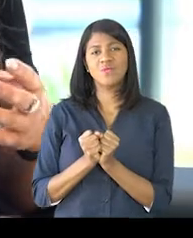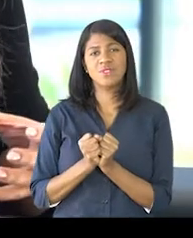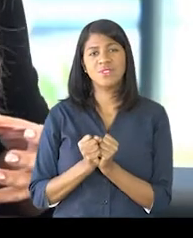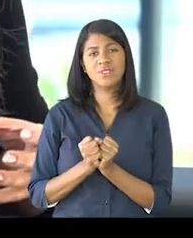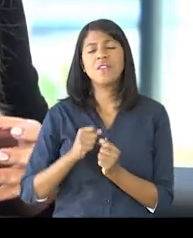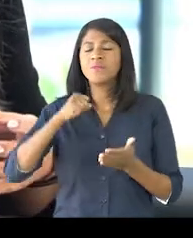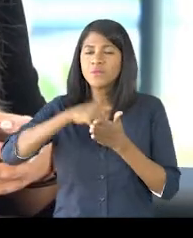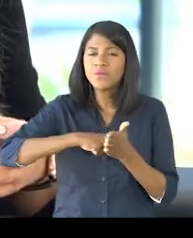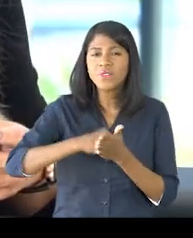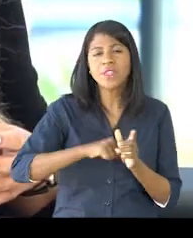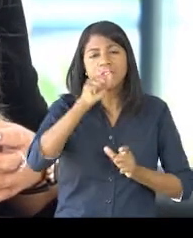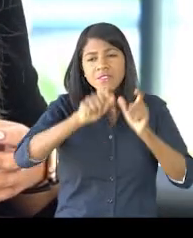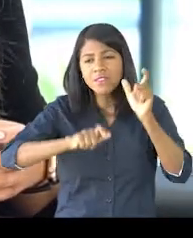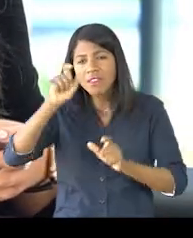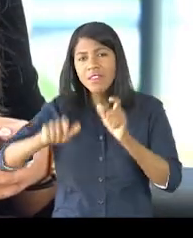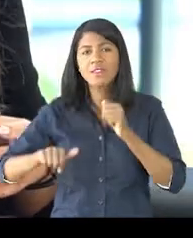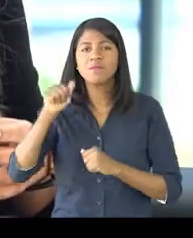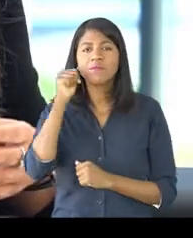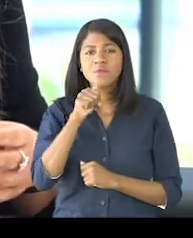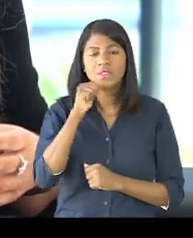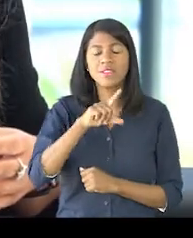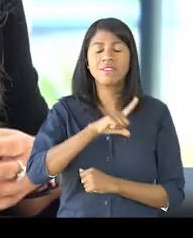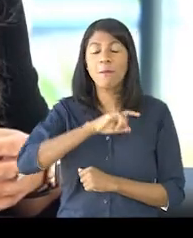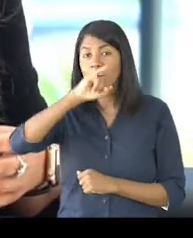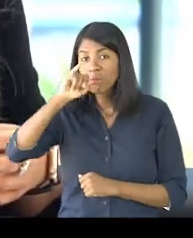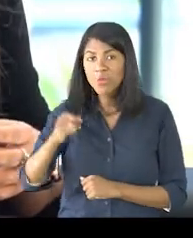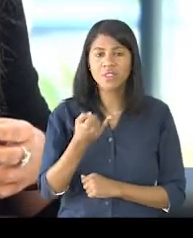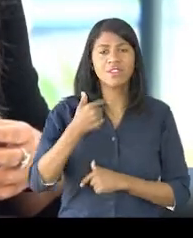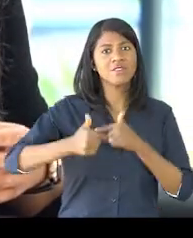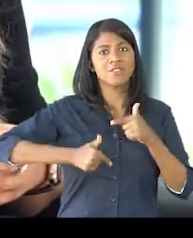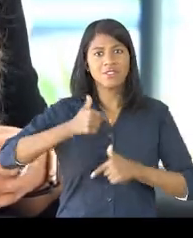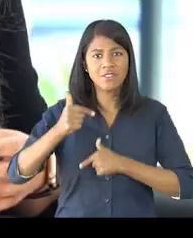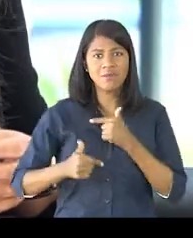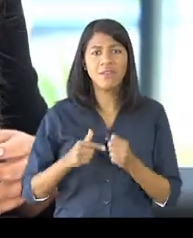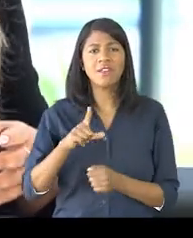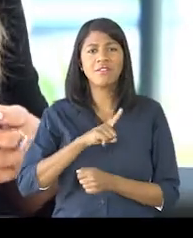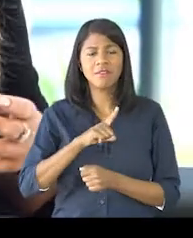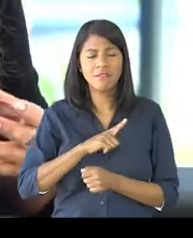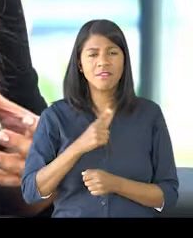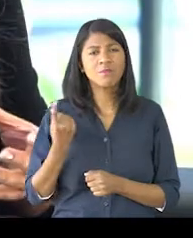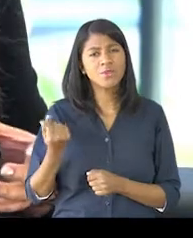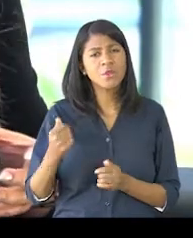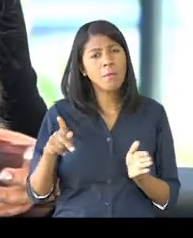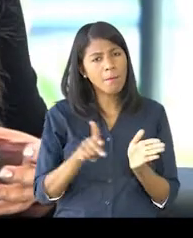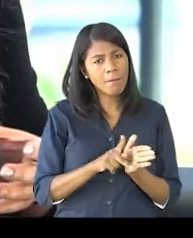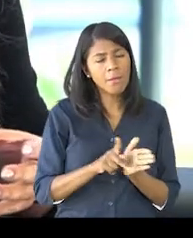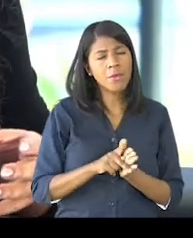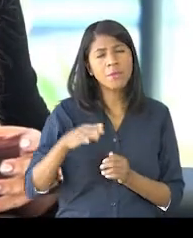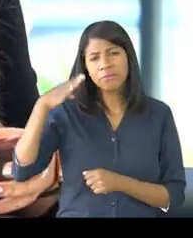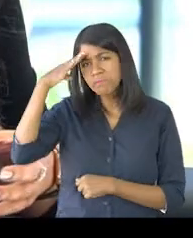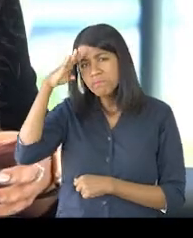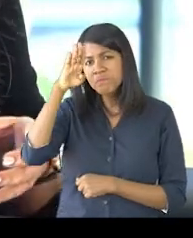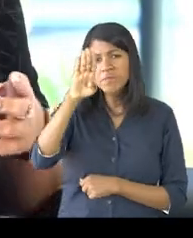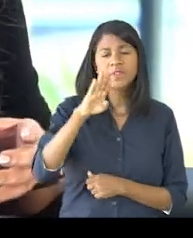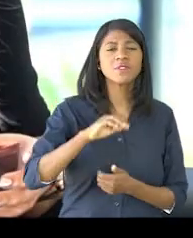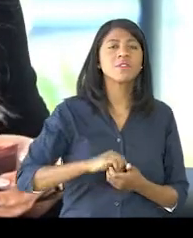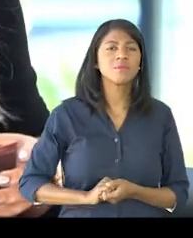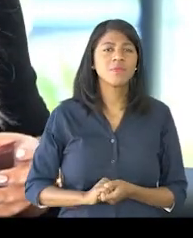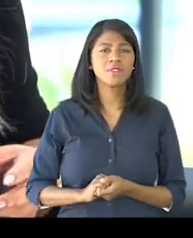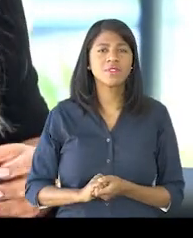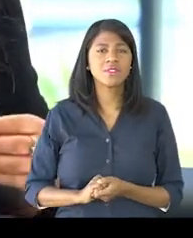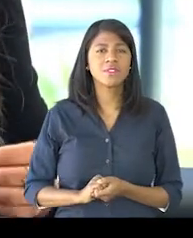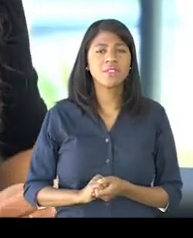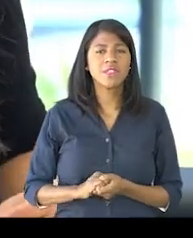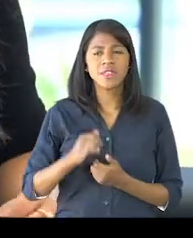lutar juntas para que cada mulher tenha uma oportunidade de trabalho, de independência financeira, econômica e,